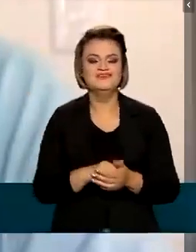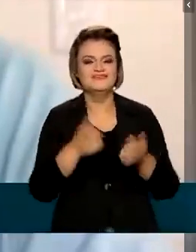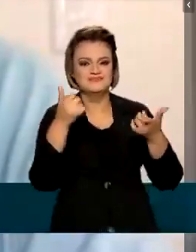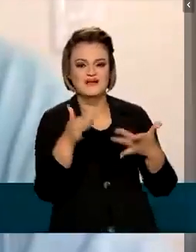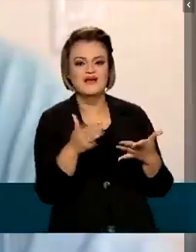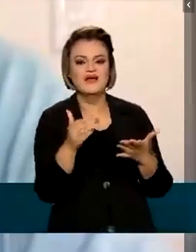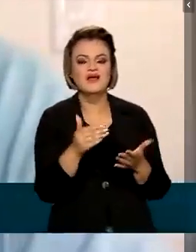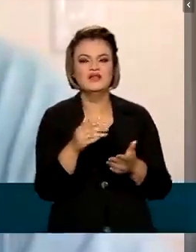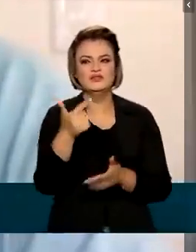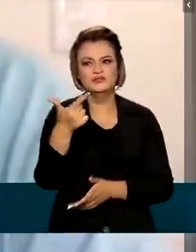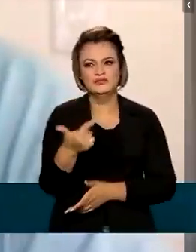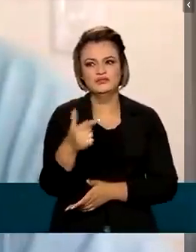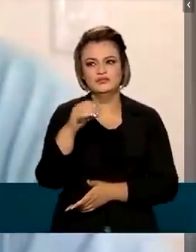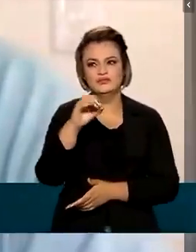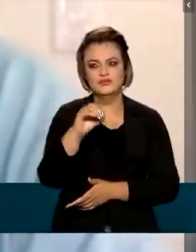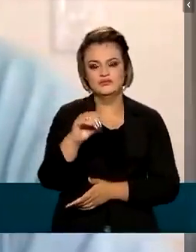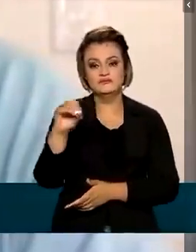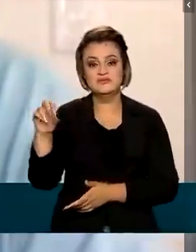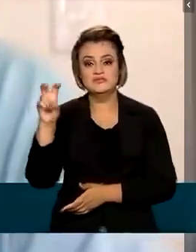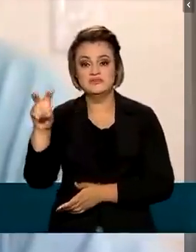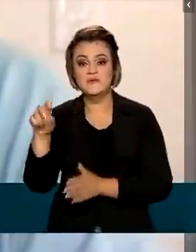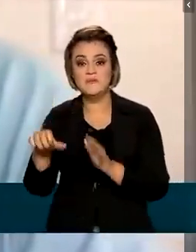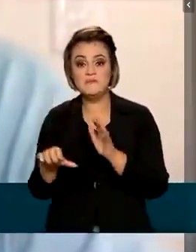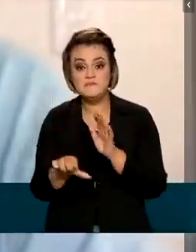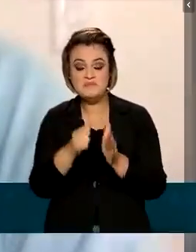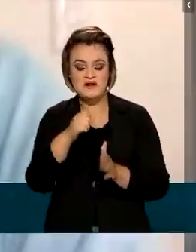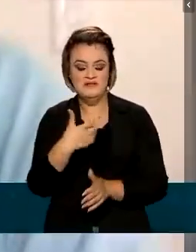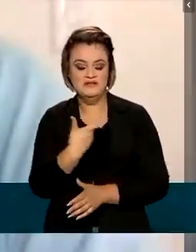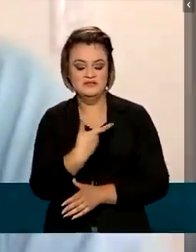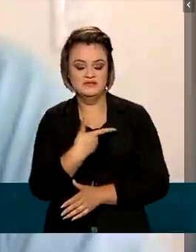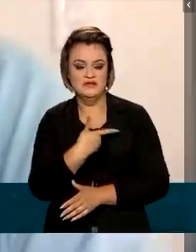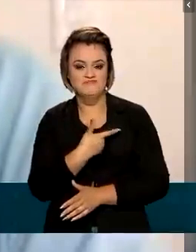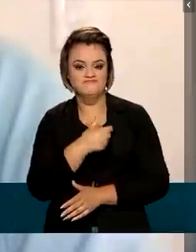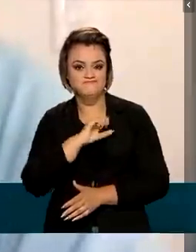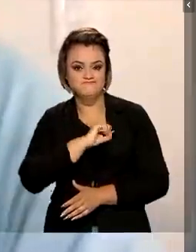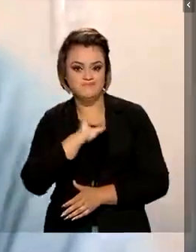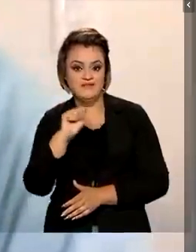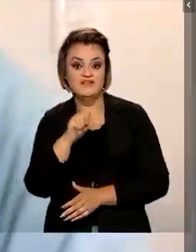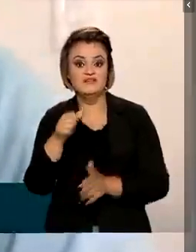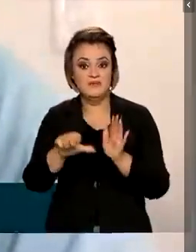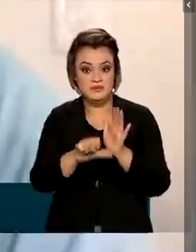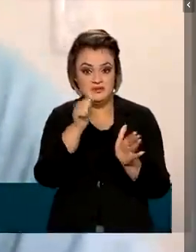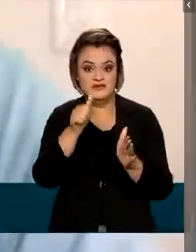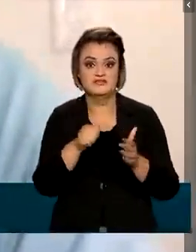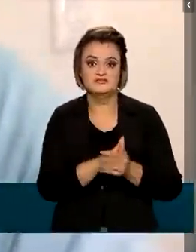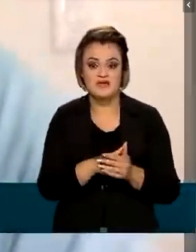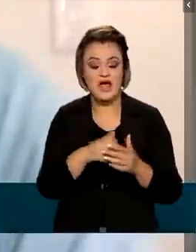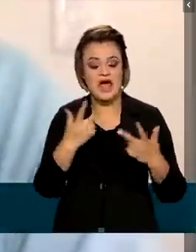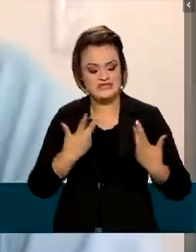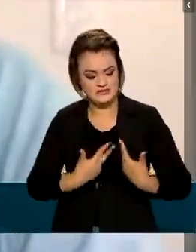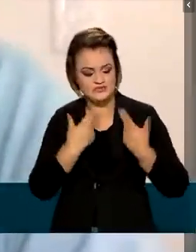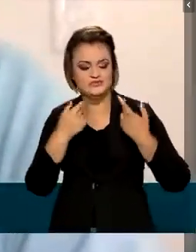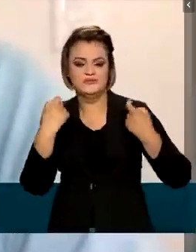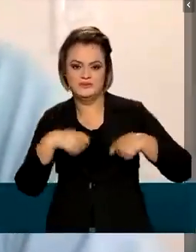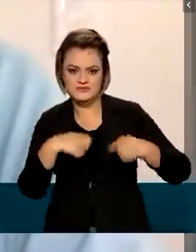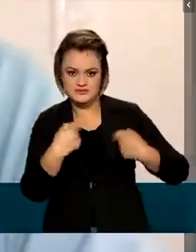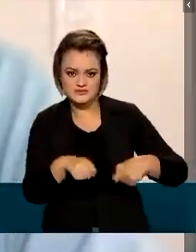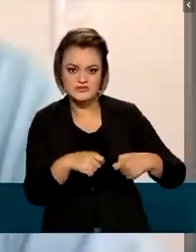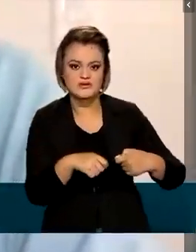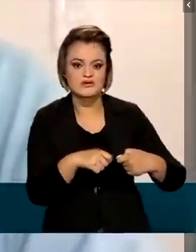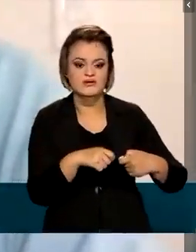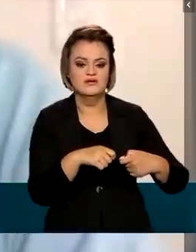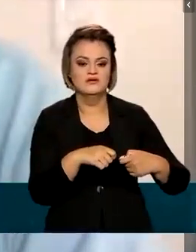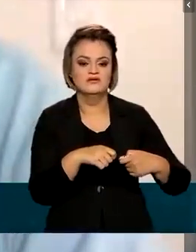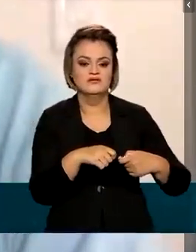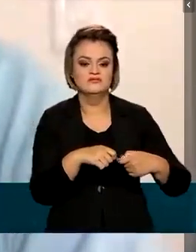em 2005, quando enfartei, 2006. Fiz a minha cirurgia do Dante Pazonés, né, que